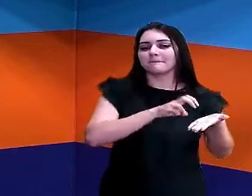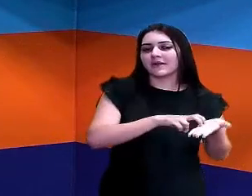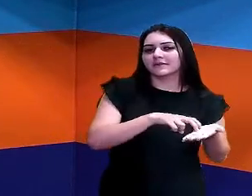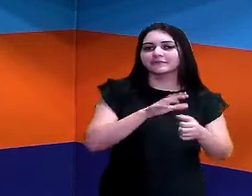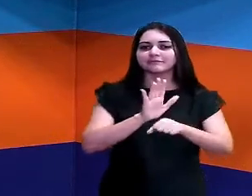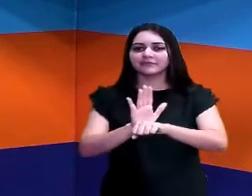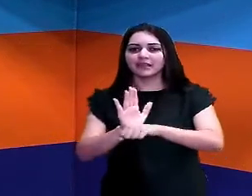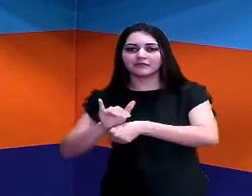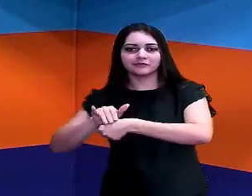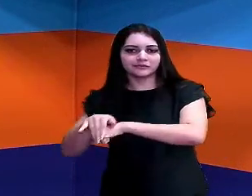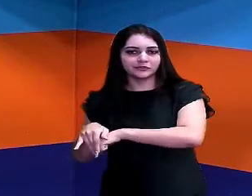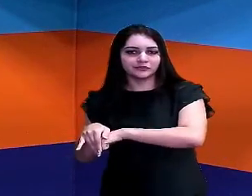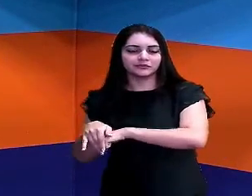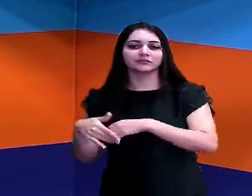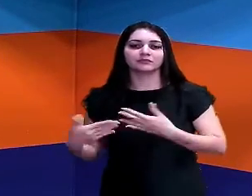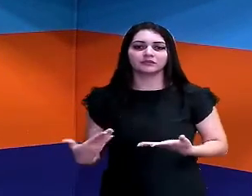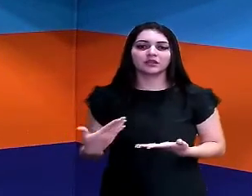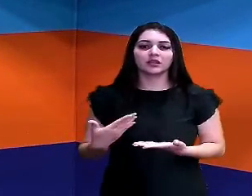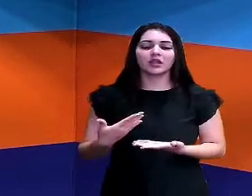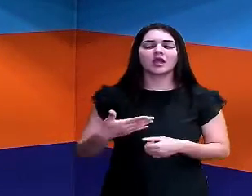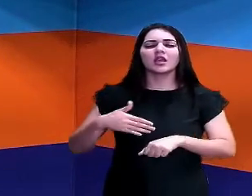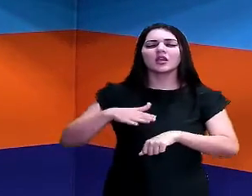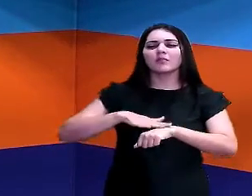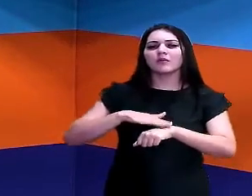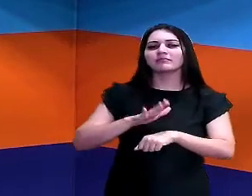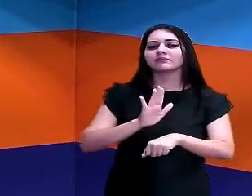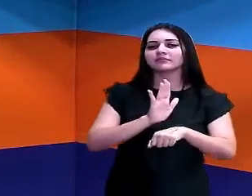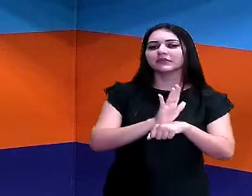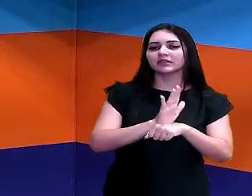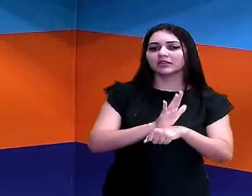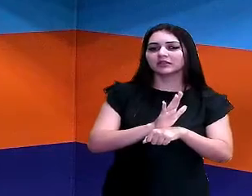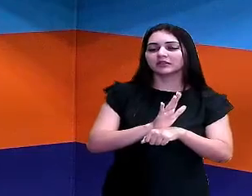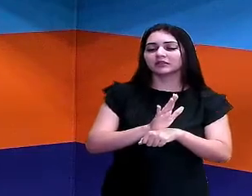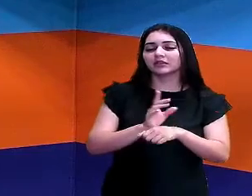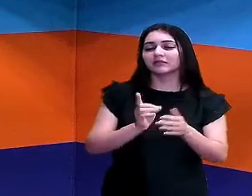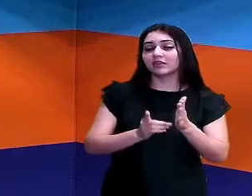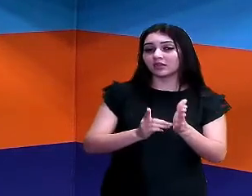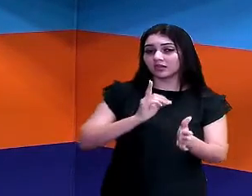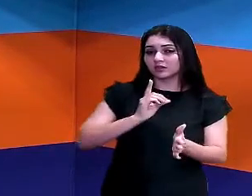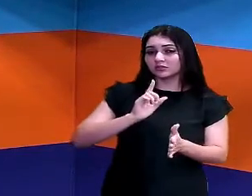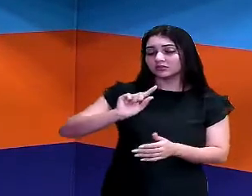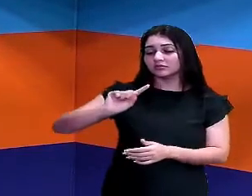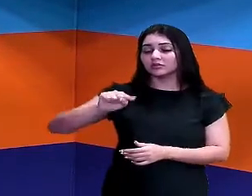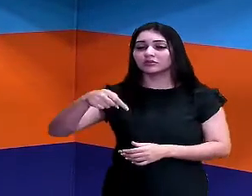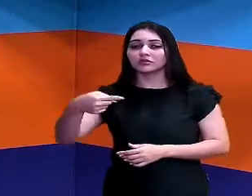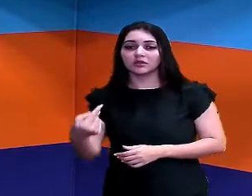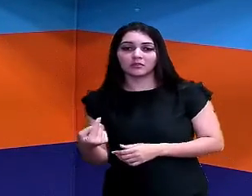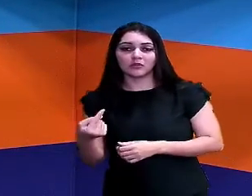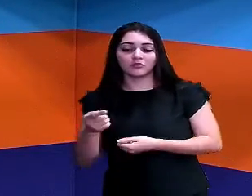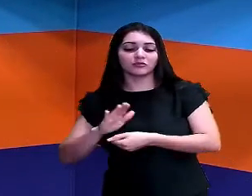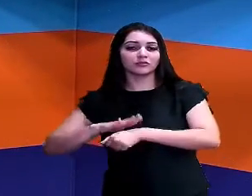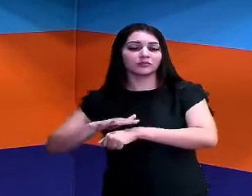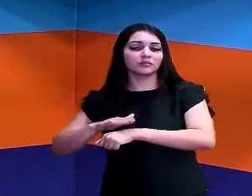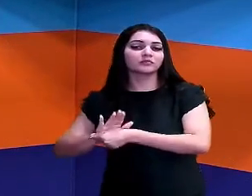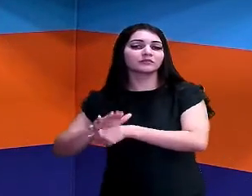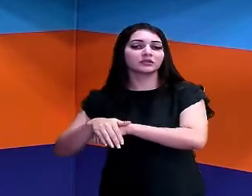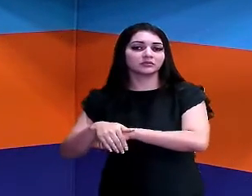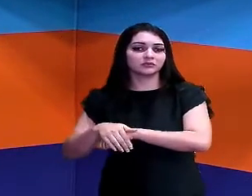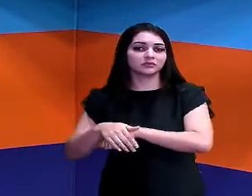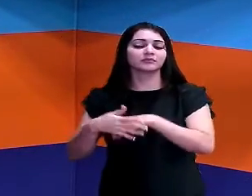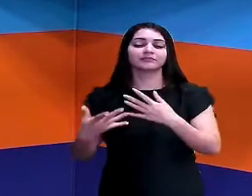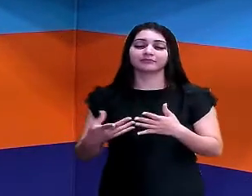e noite. E o período da tarde, ele vem antes ou depois do período da noite? Ele